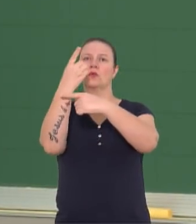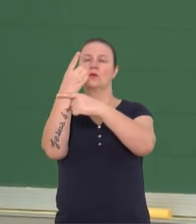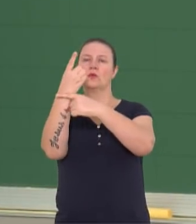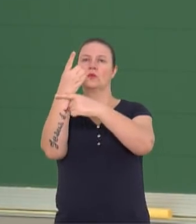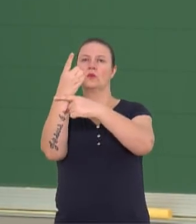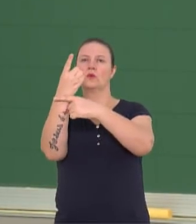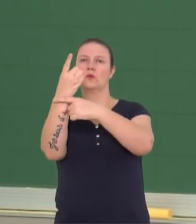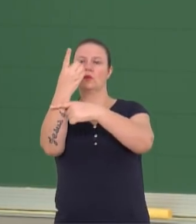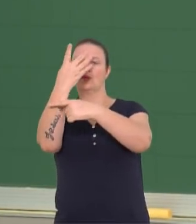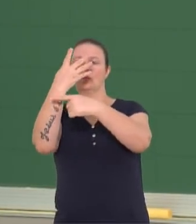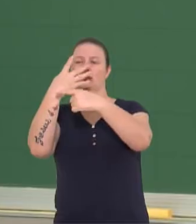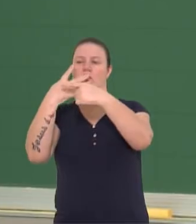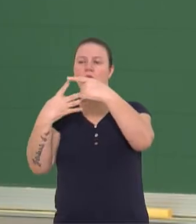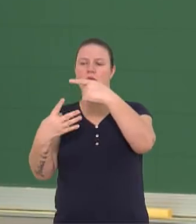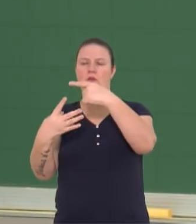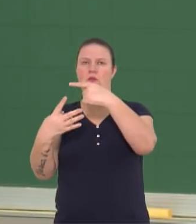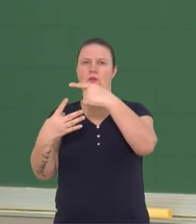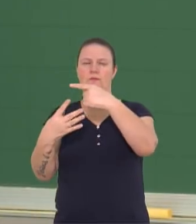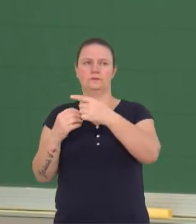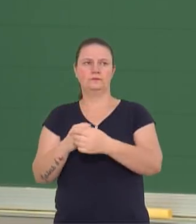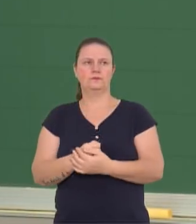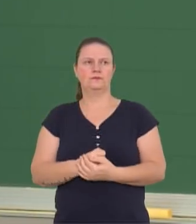todo mundo por